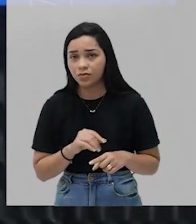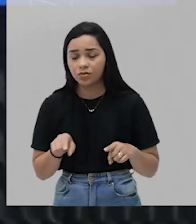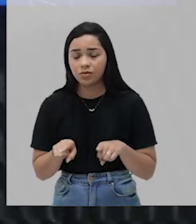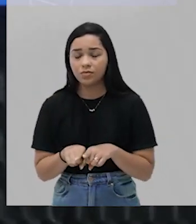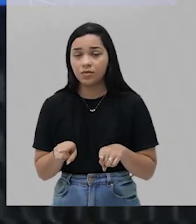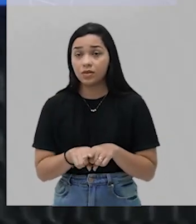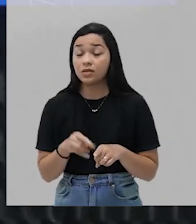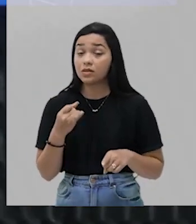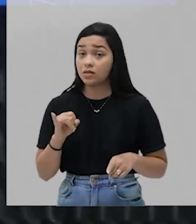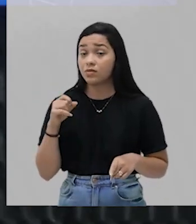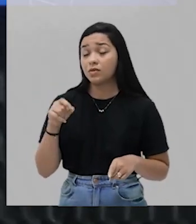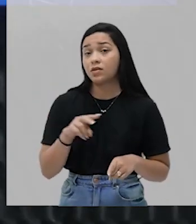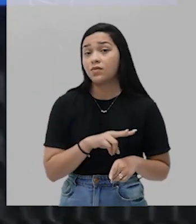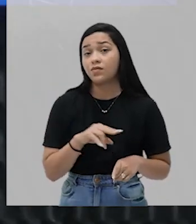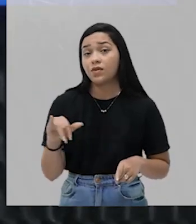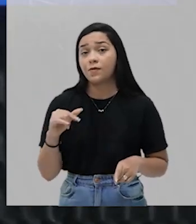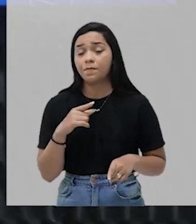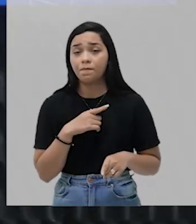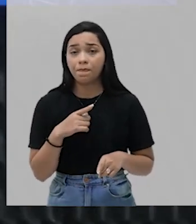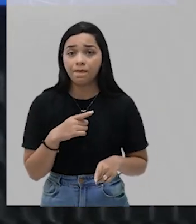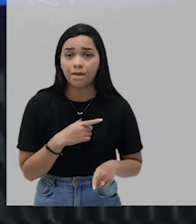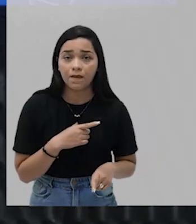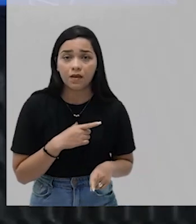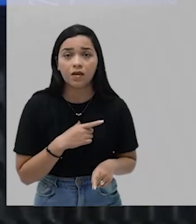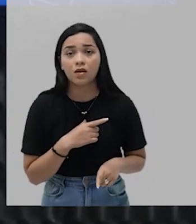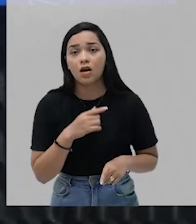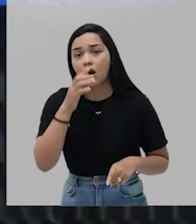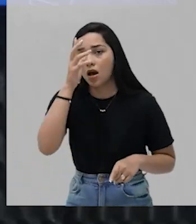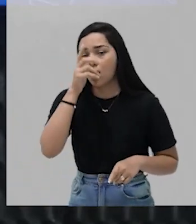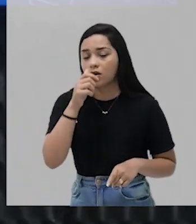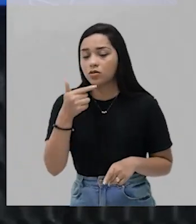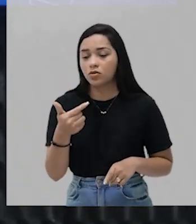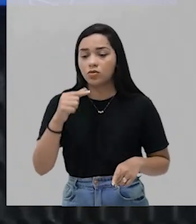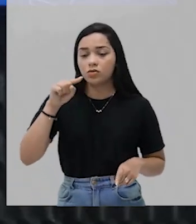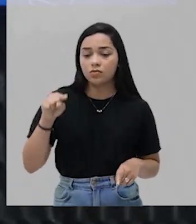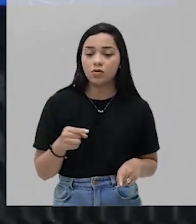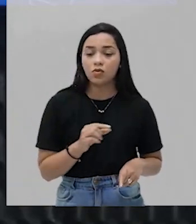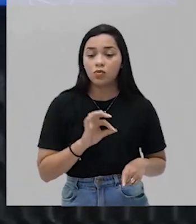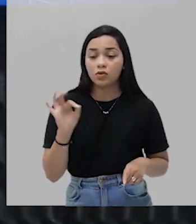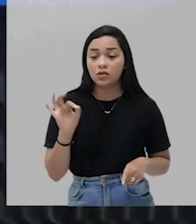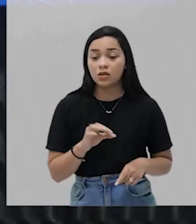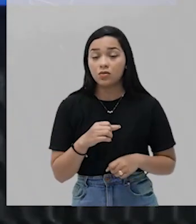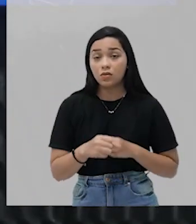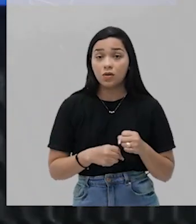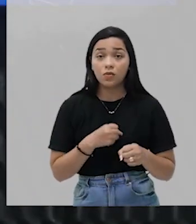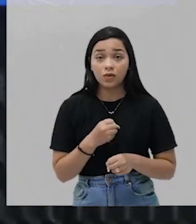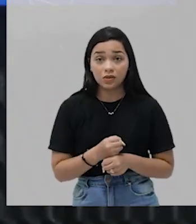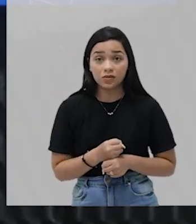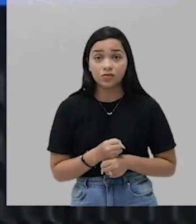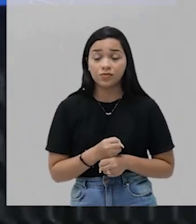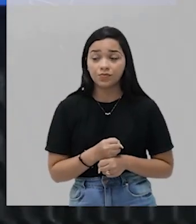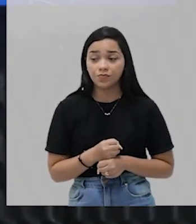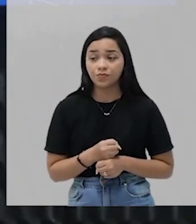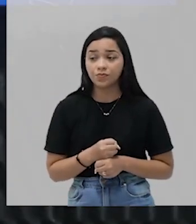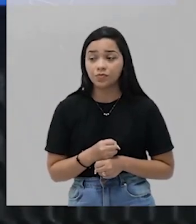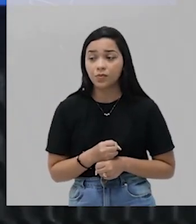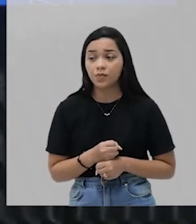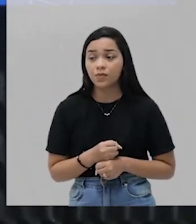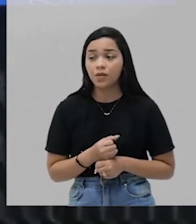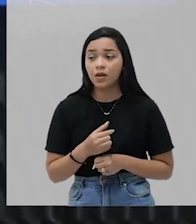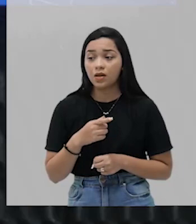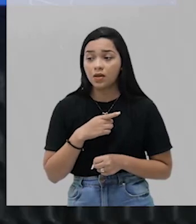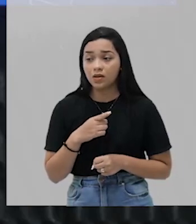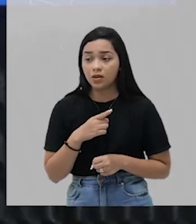que simplesmente vão chegar a quase 2.000% ao ano. Então, a